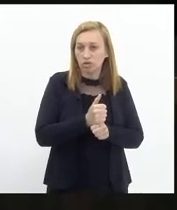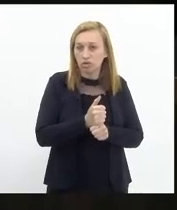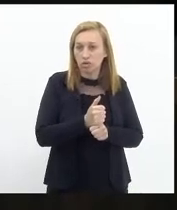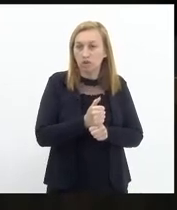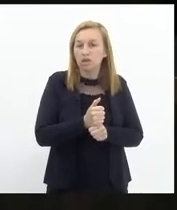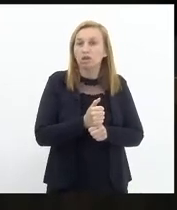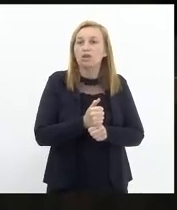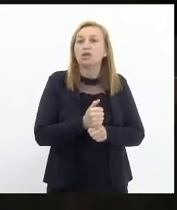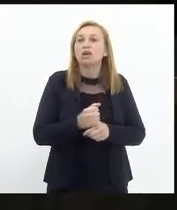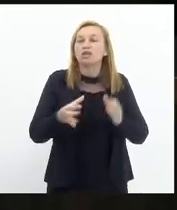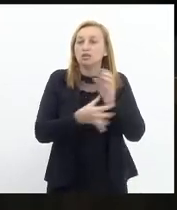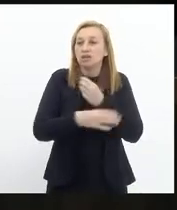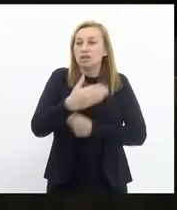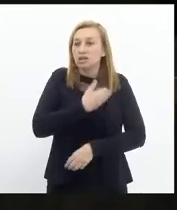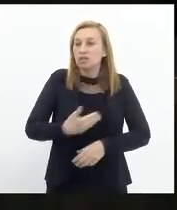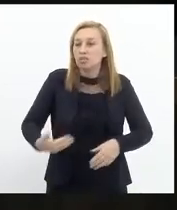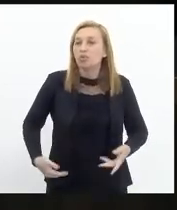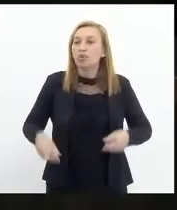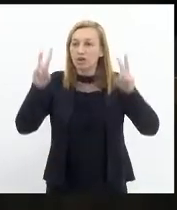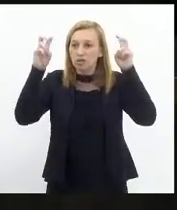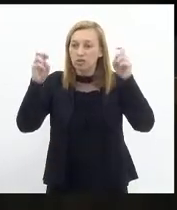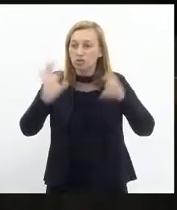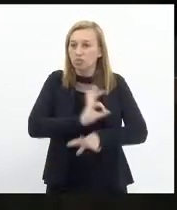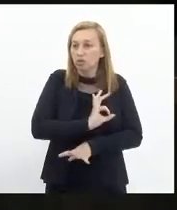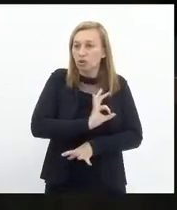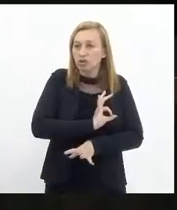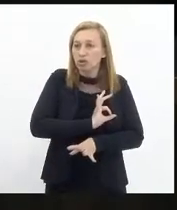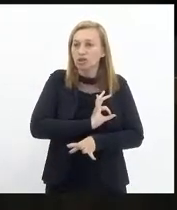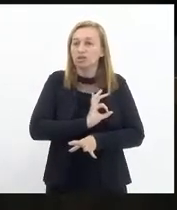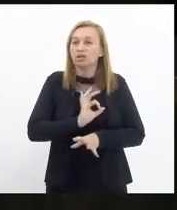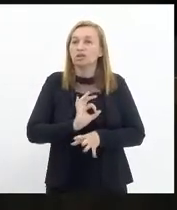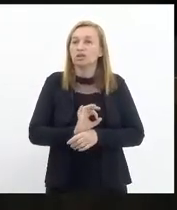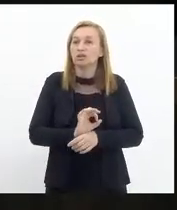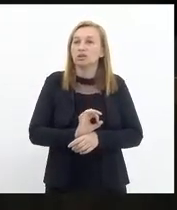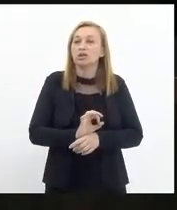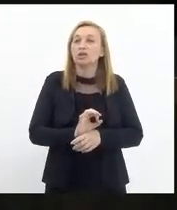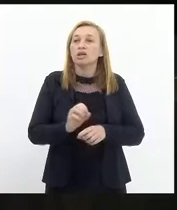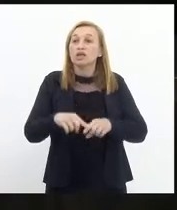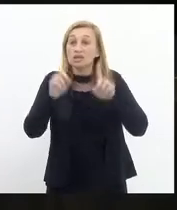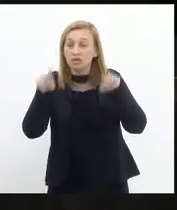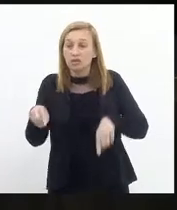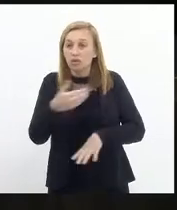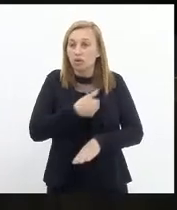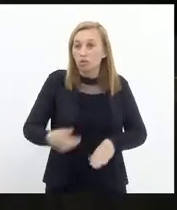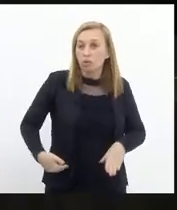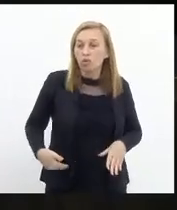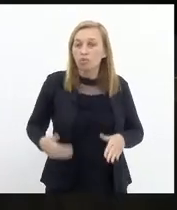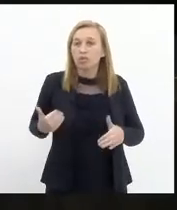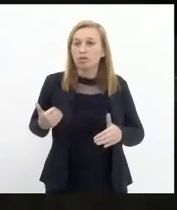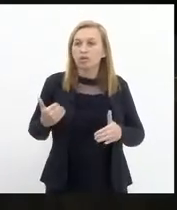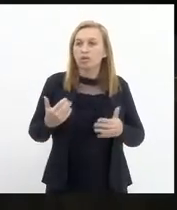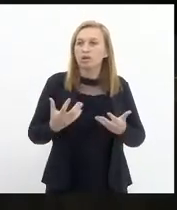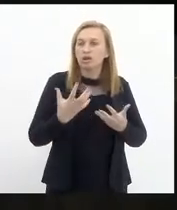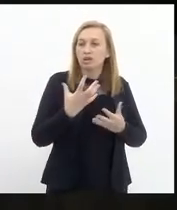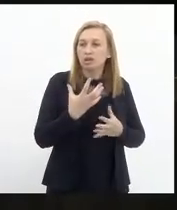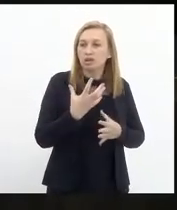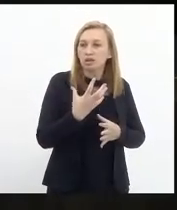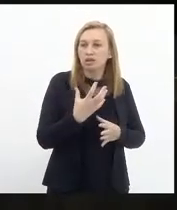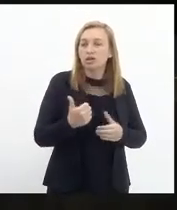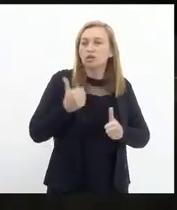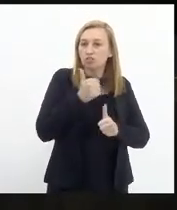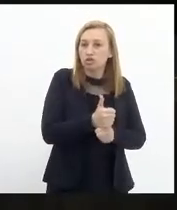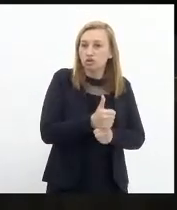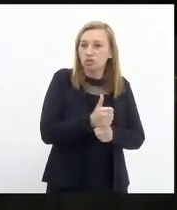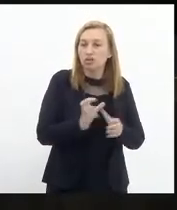Segurança pública e assunto de polícia, favorável com o substitutivo da comissão de condição de justiça. Servidores públicos, favorável com o substitutivo, substitutivo da